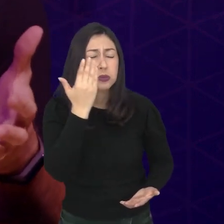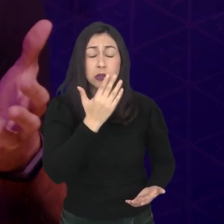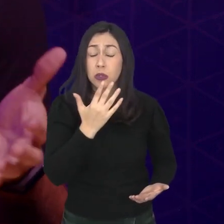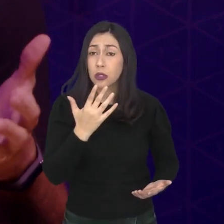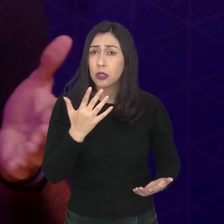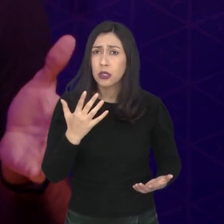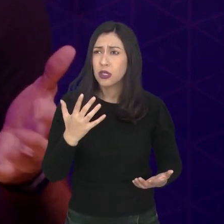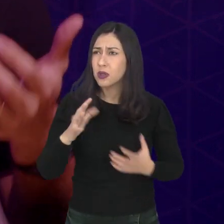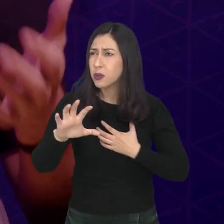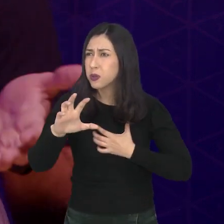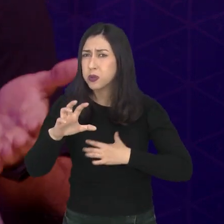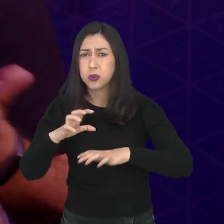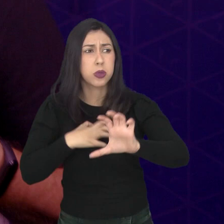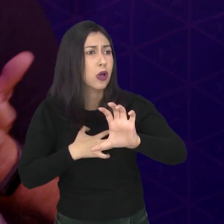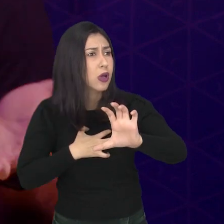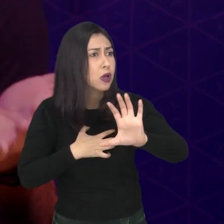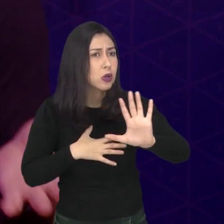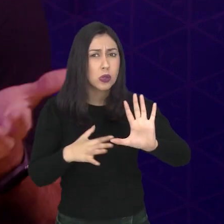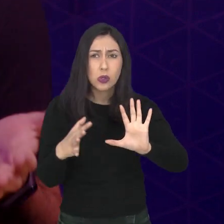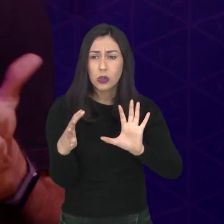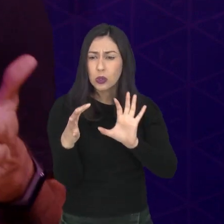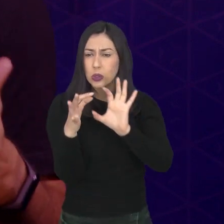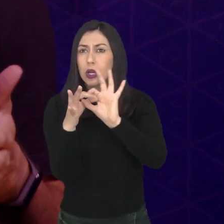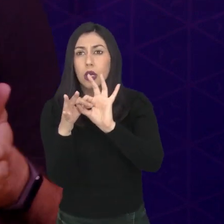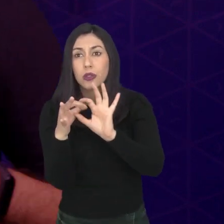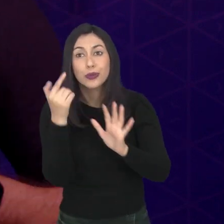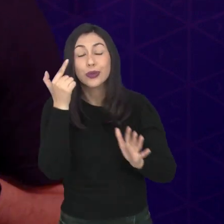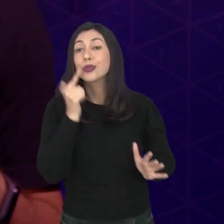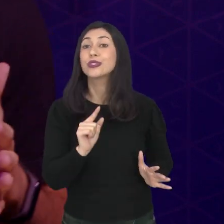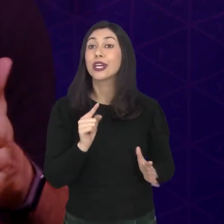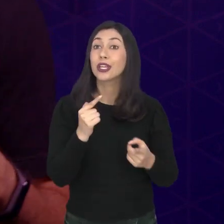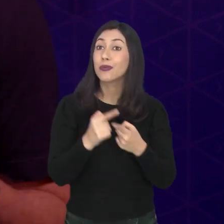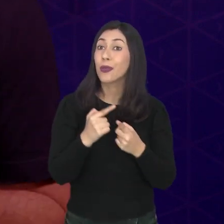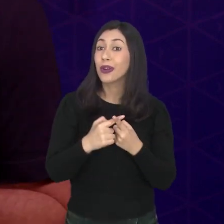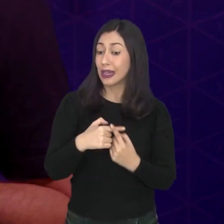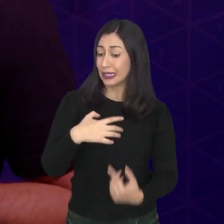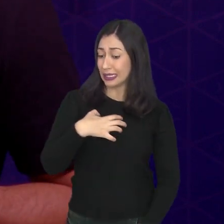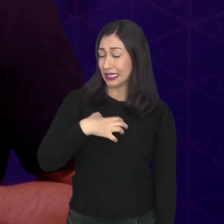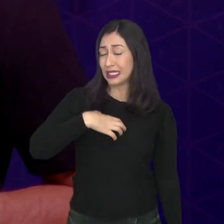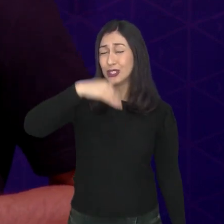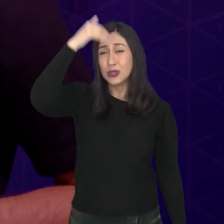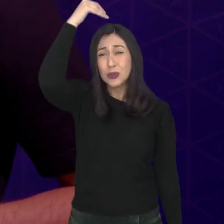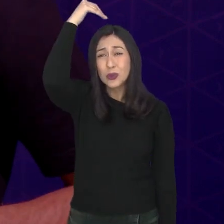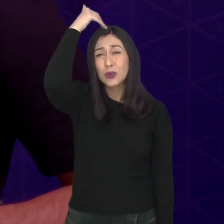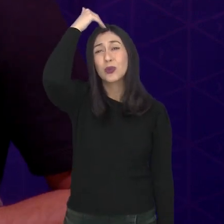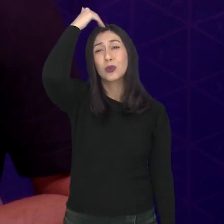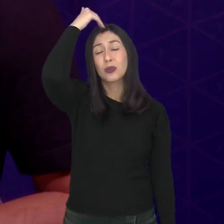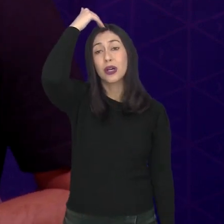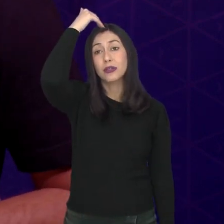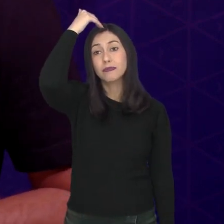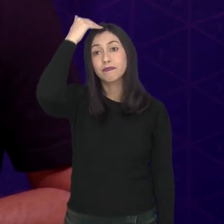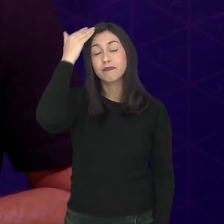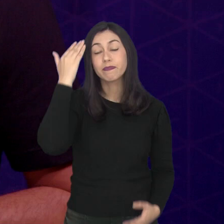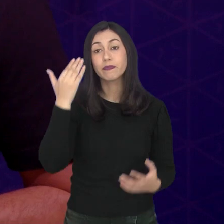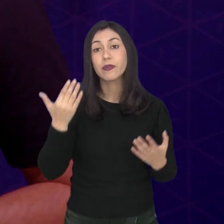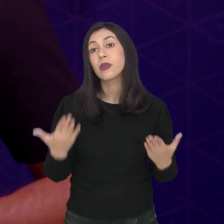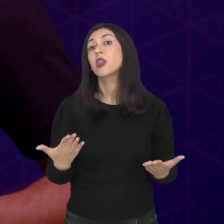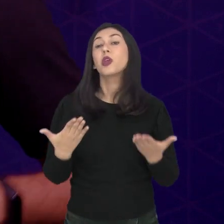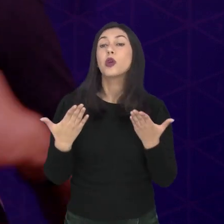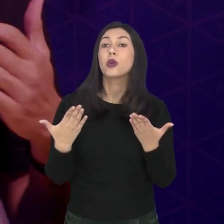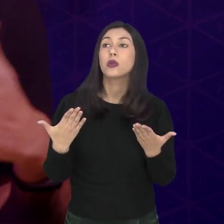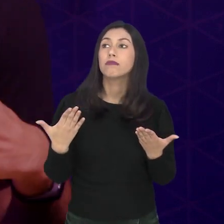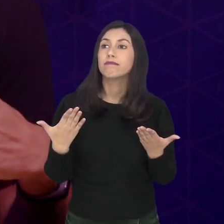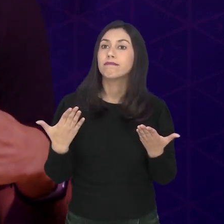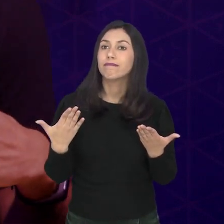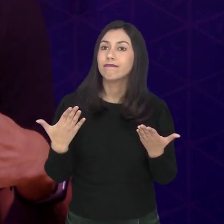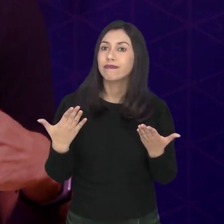consegue chegar até se conectar com as pessoas, porque ele sente essa culpa também, sabe? E